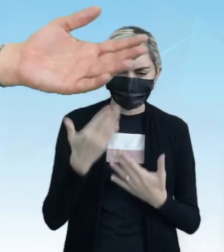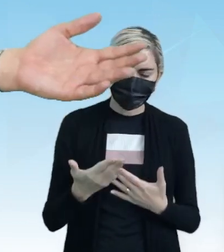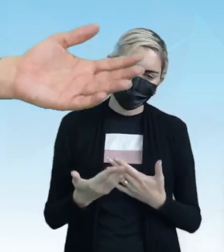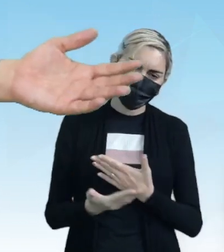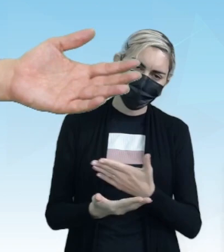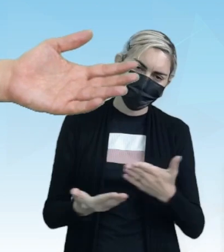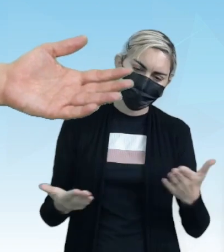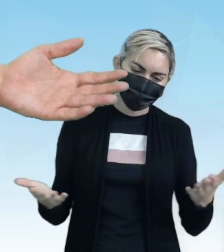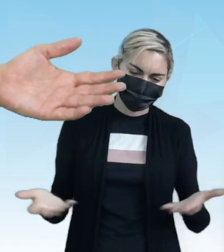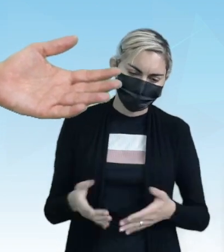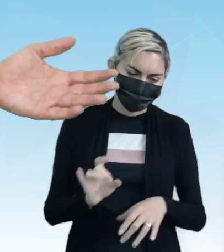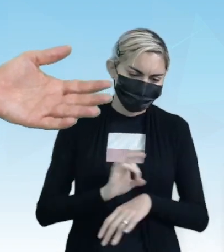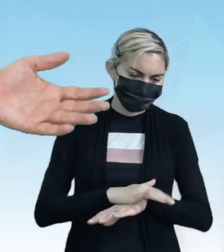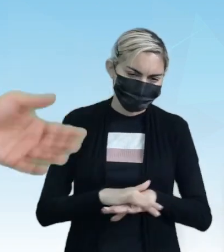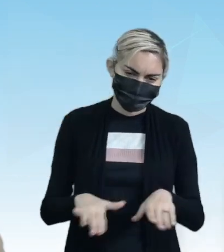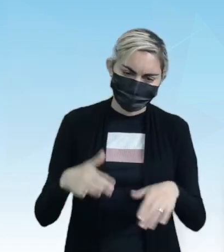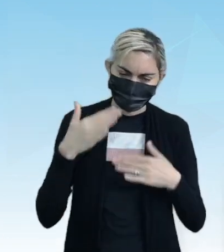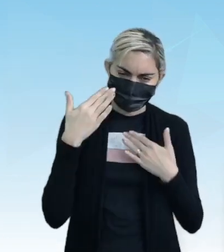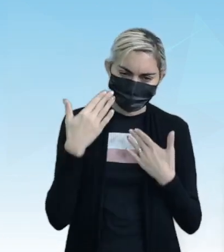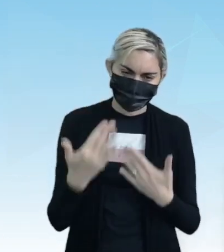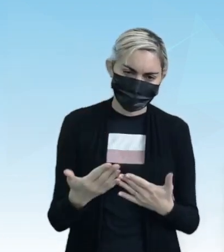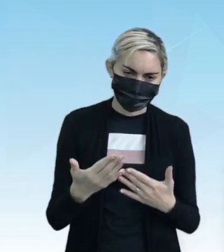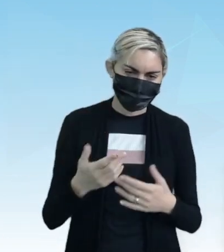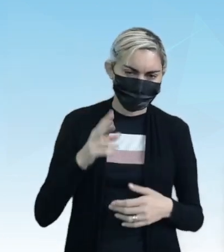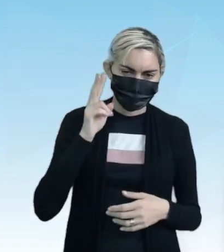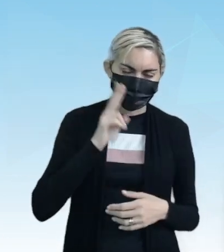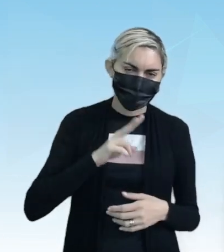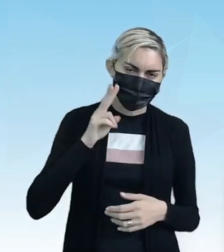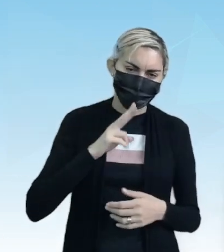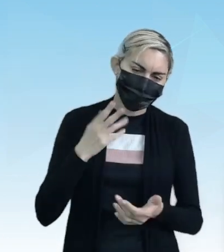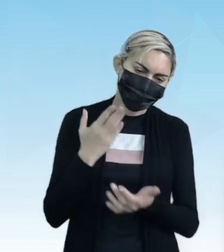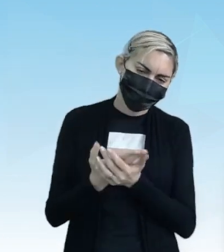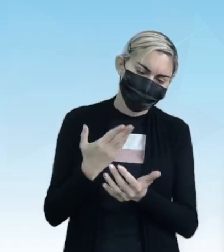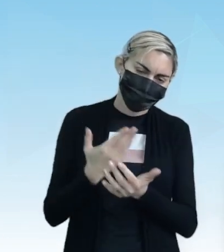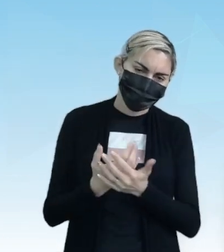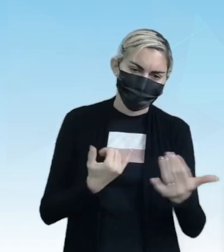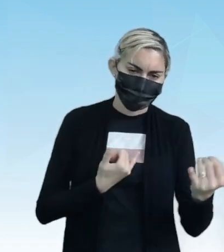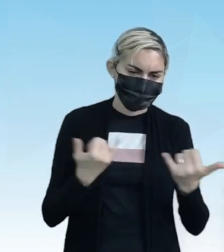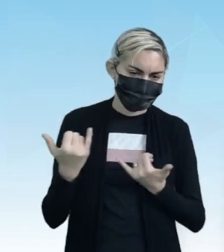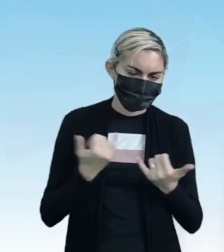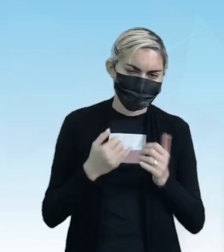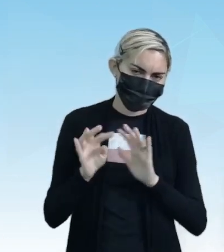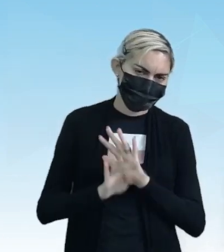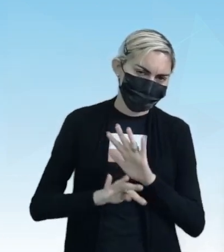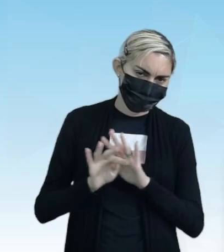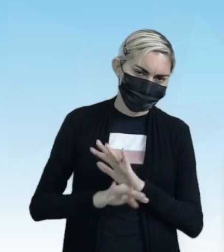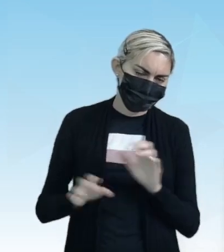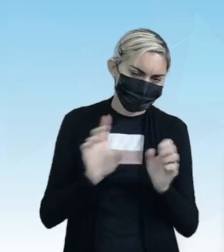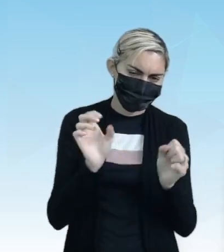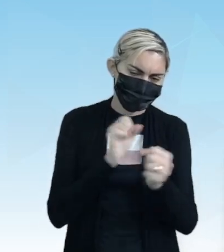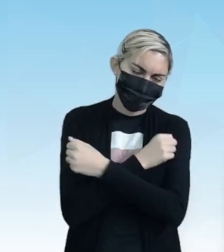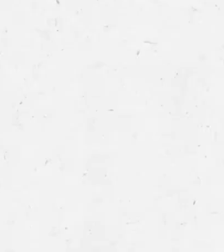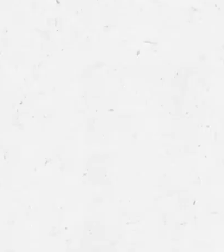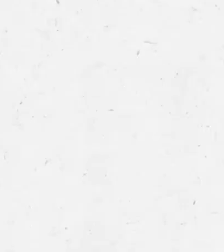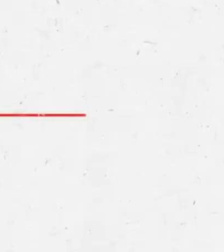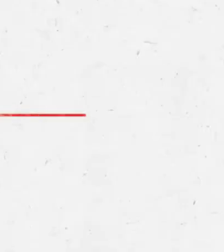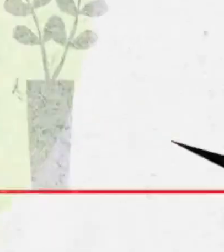aí, por hoje é só. Muito obrigado e lembrem-se, estudar as informações do texto. Forte abraço!